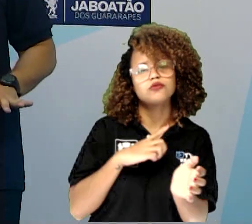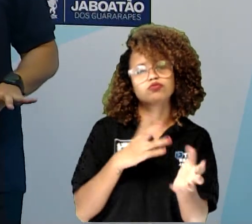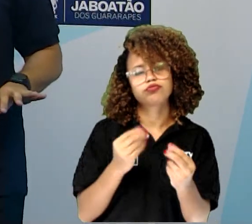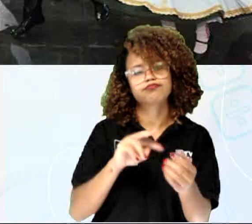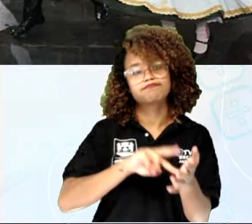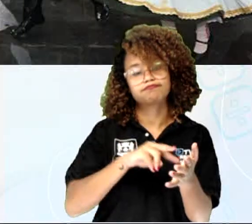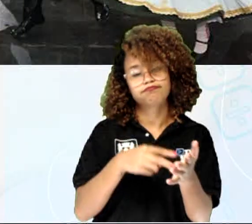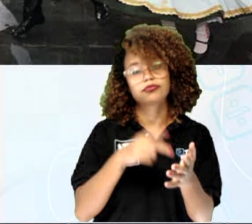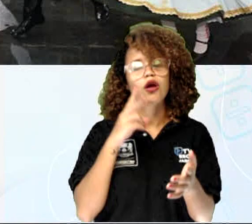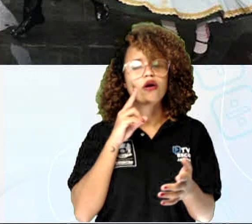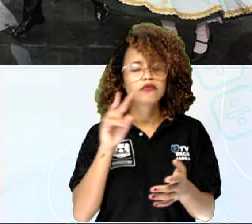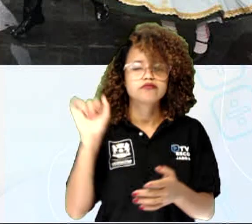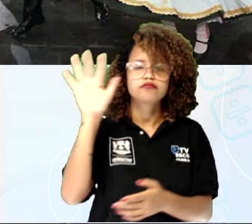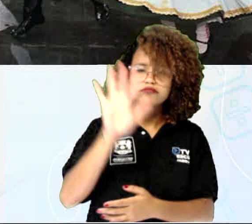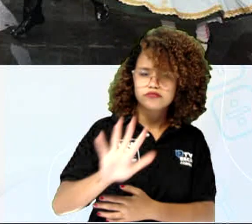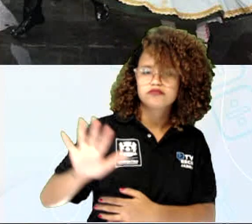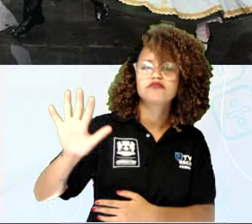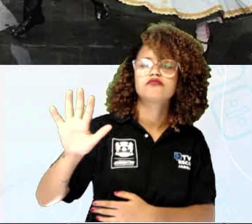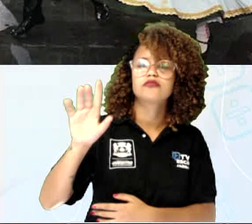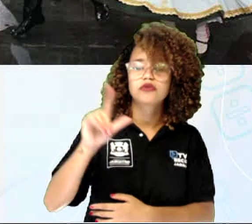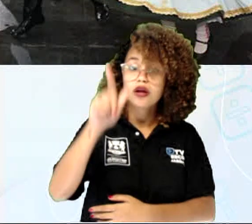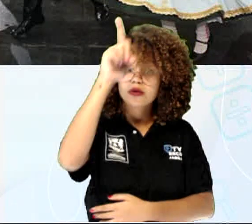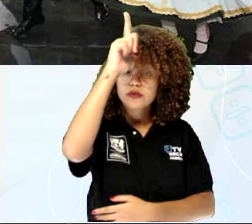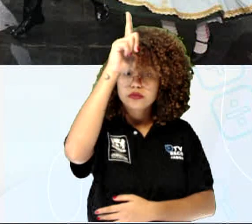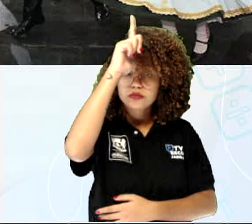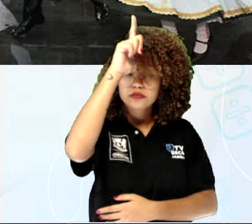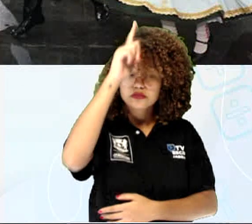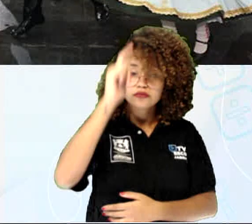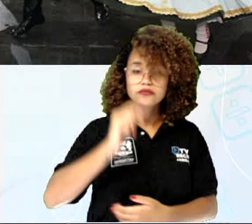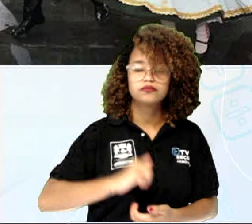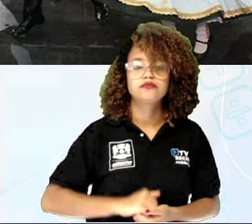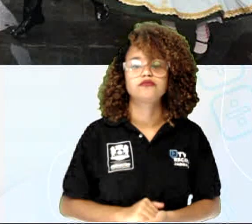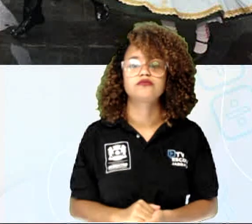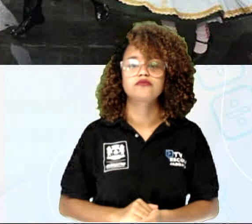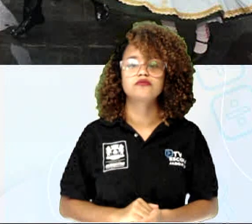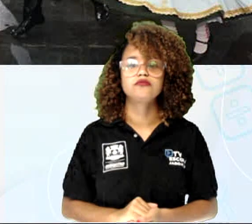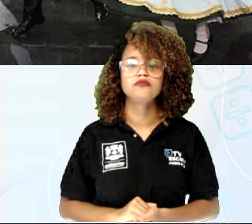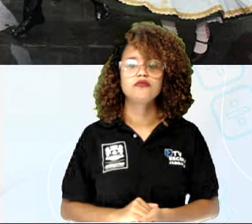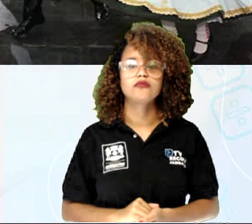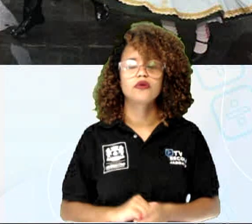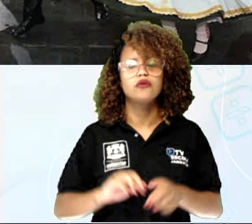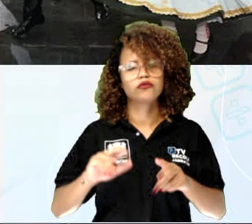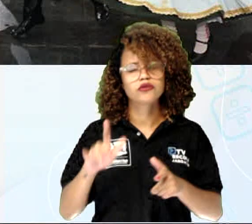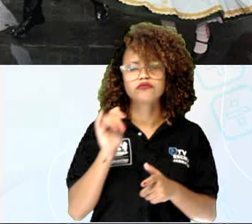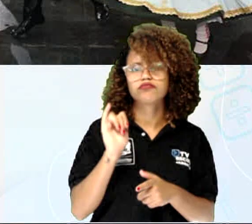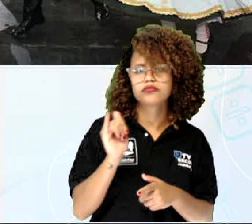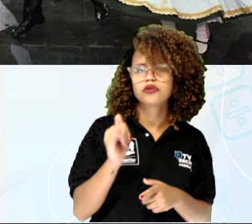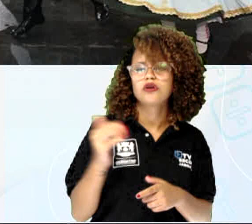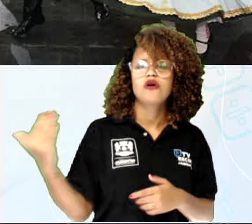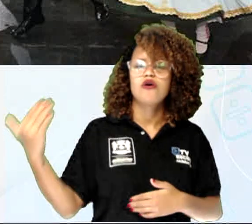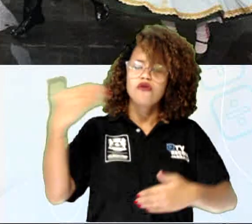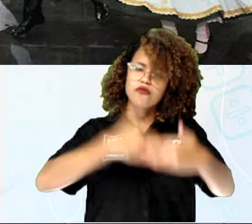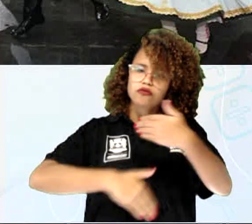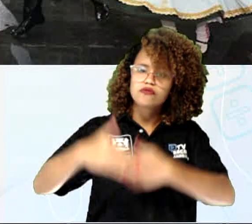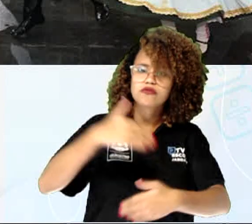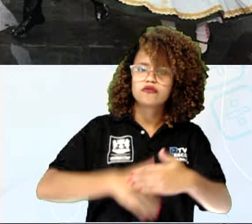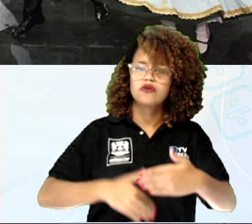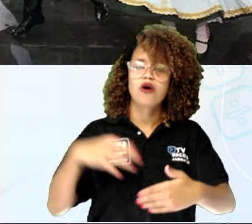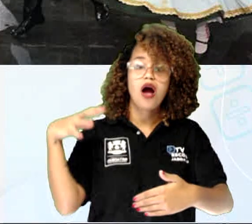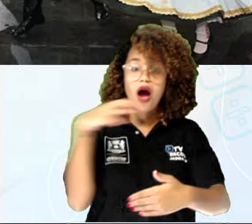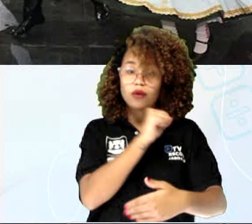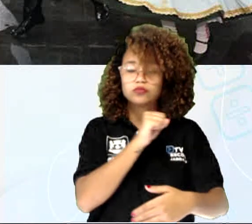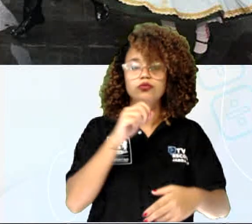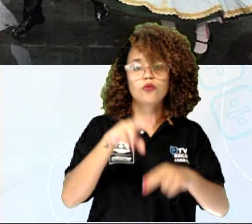vendo aí nessa imagem, são os alemães. Os alemães, diferentes dos italianos, eles não vieram diretamente para o